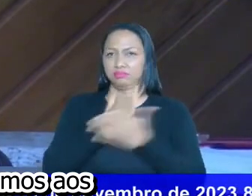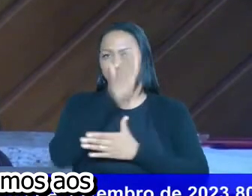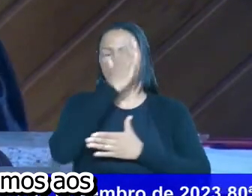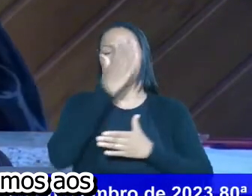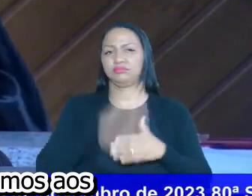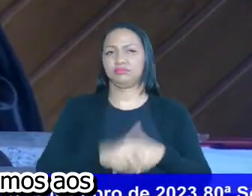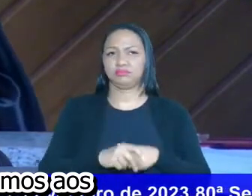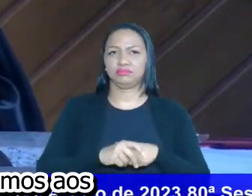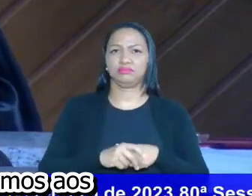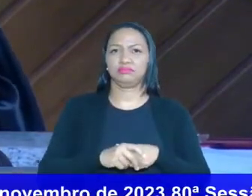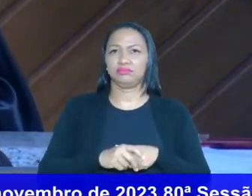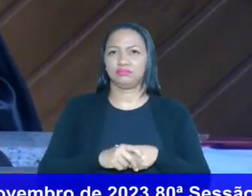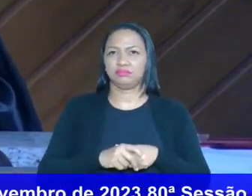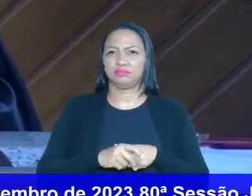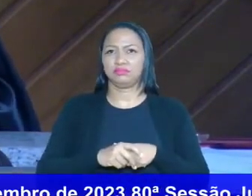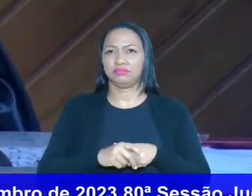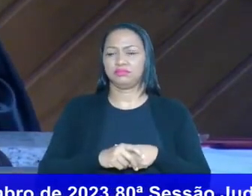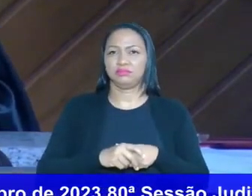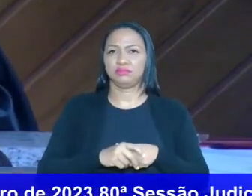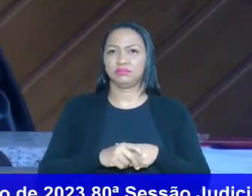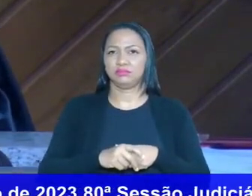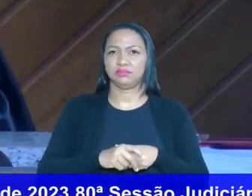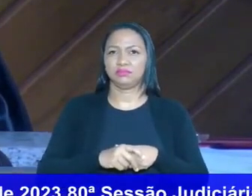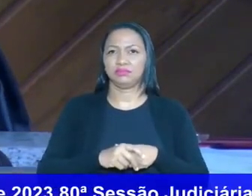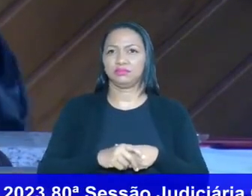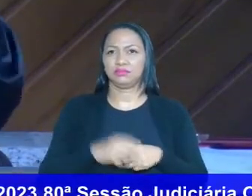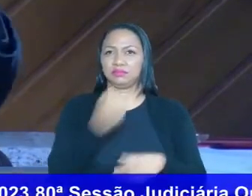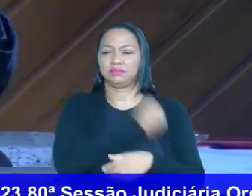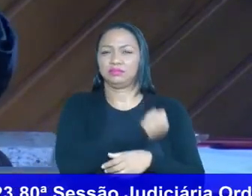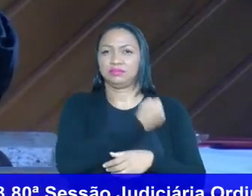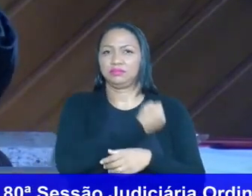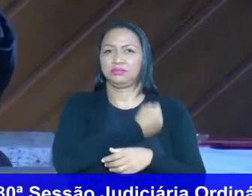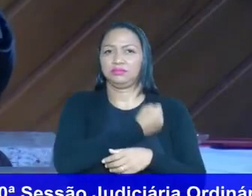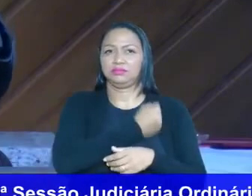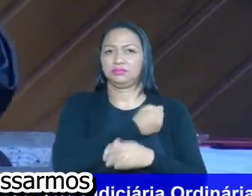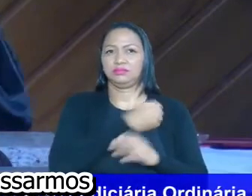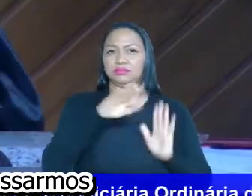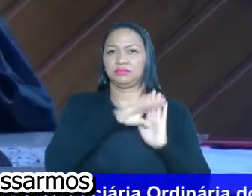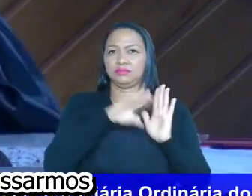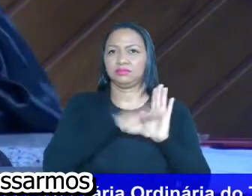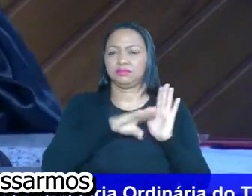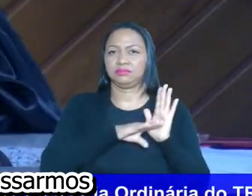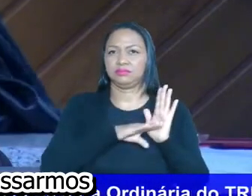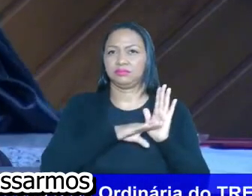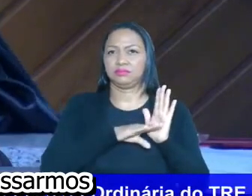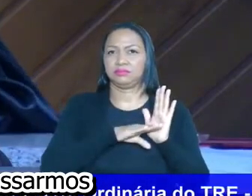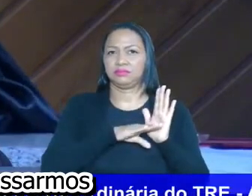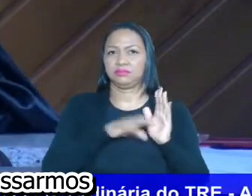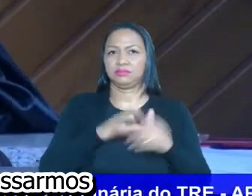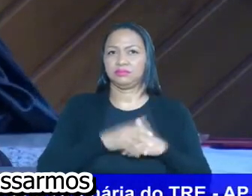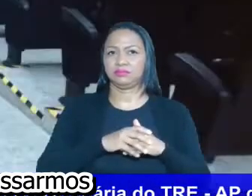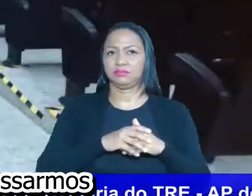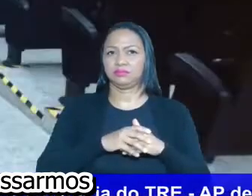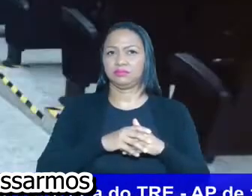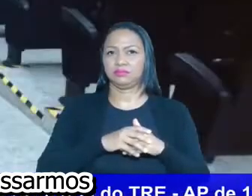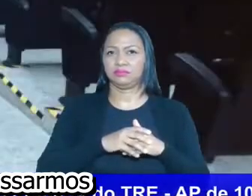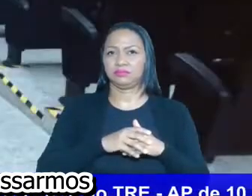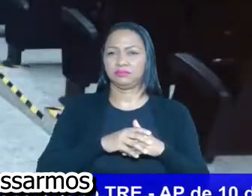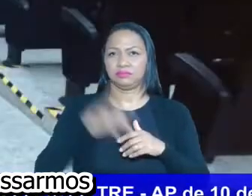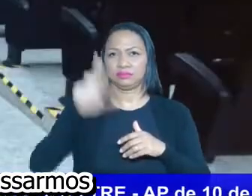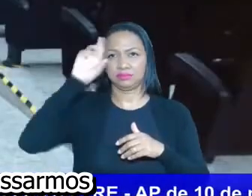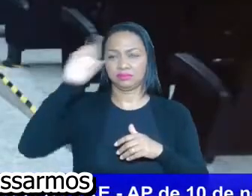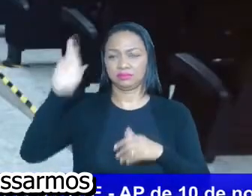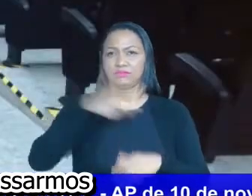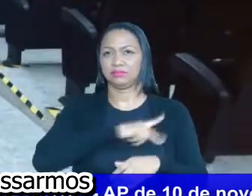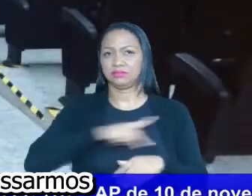aprovada. Vamos aos itens da pauta de hoje. São retirados... Senhor presidente, Oi, Paulo. por gentileza,